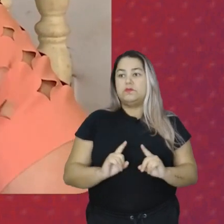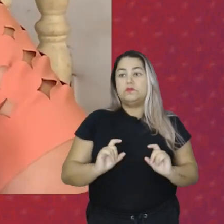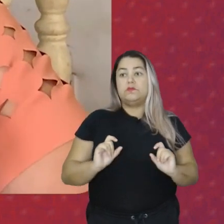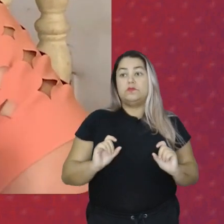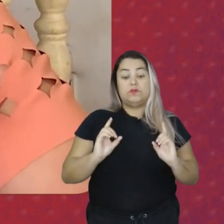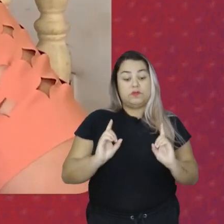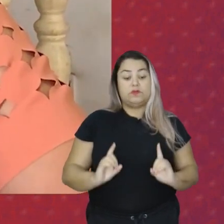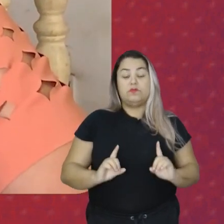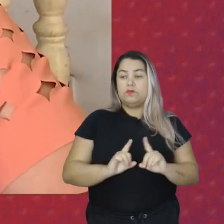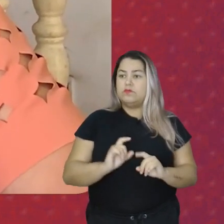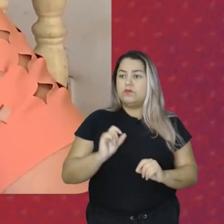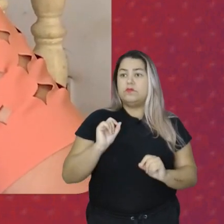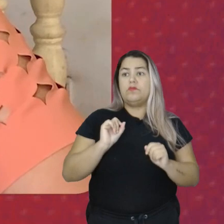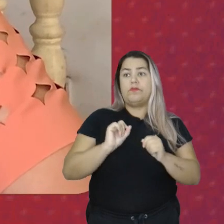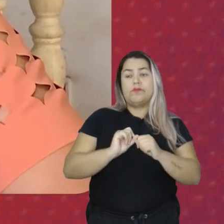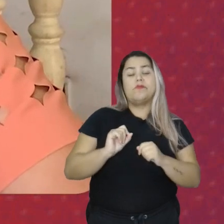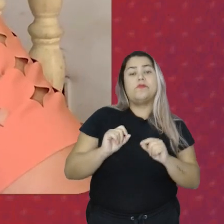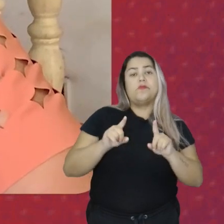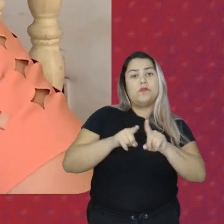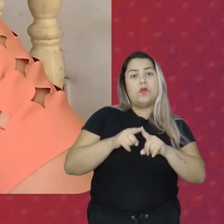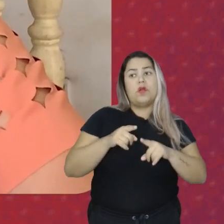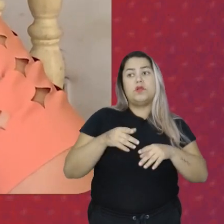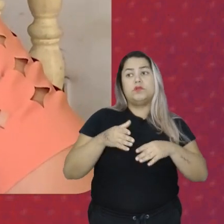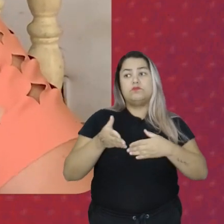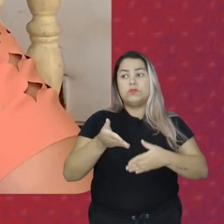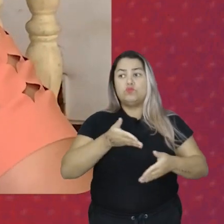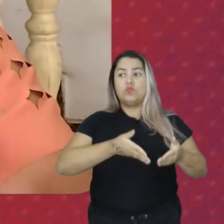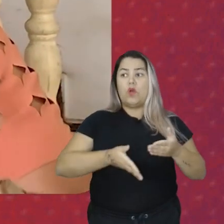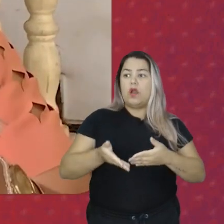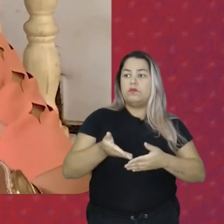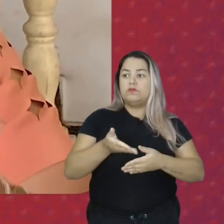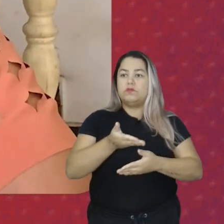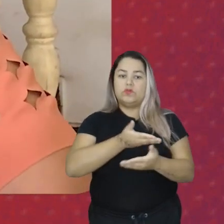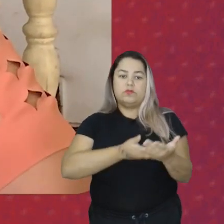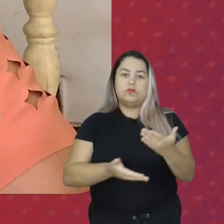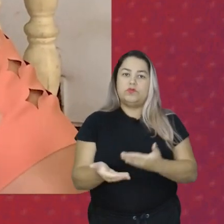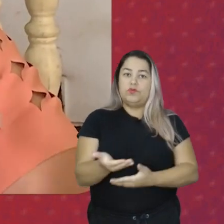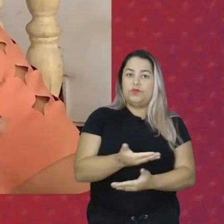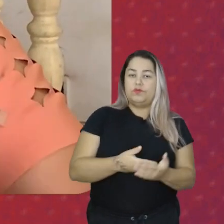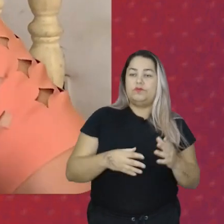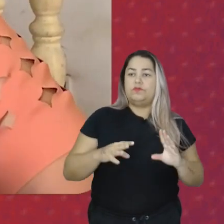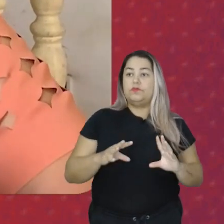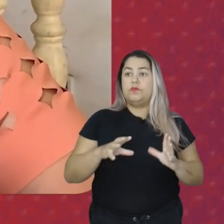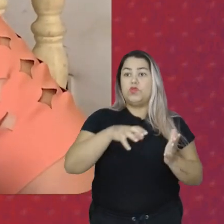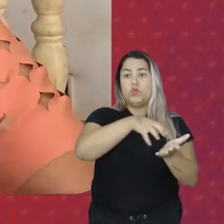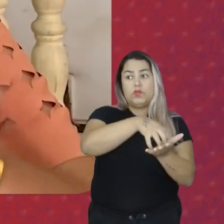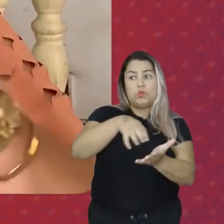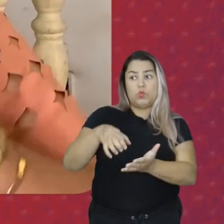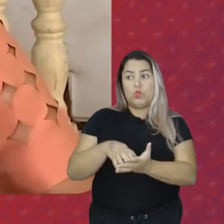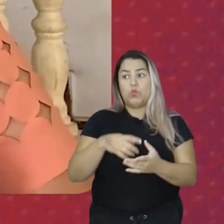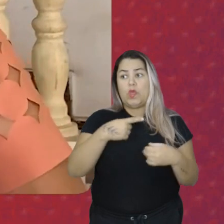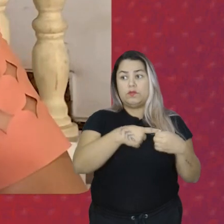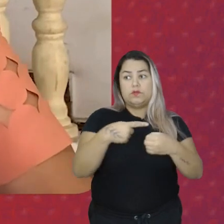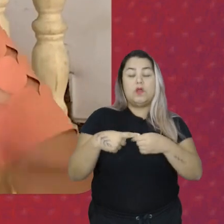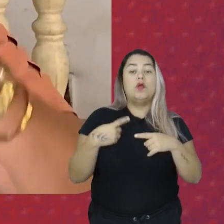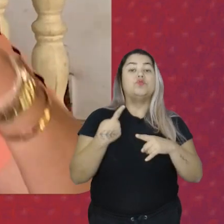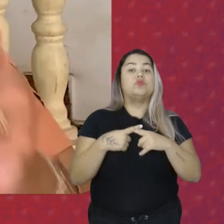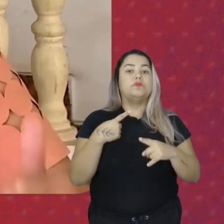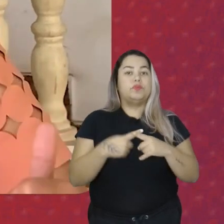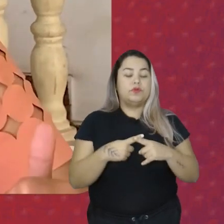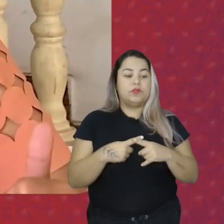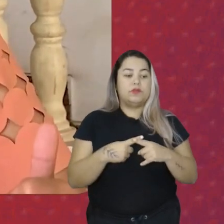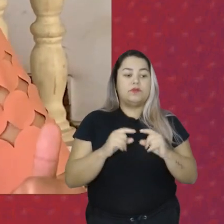e faz mediação com a discussão do território e das cidades. Por que isso?